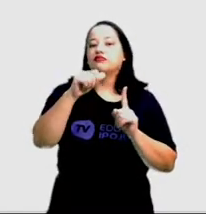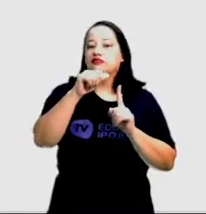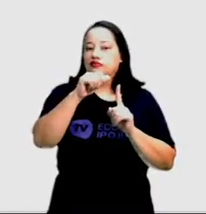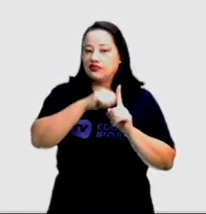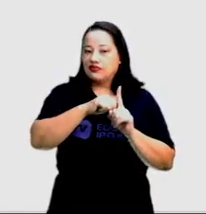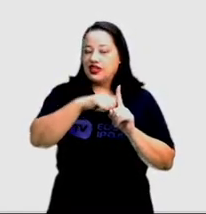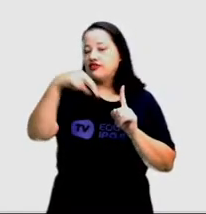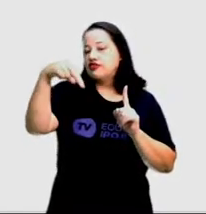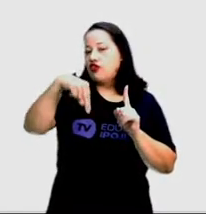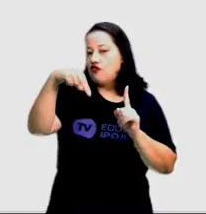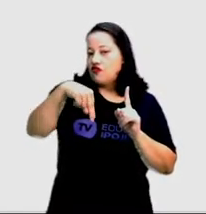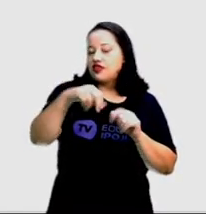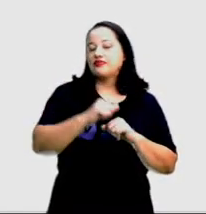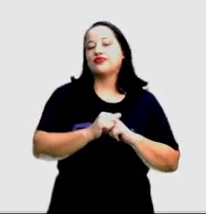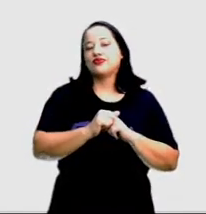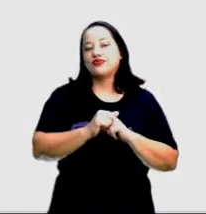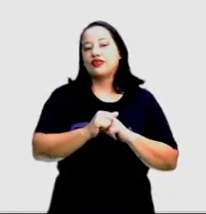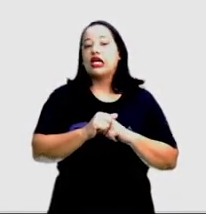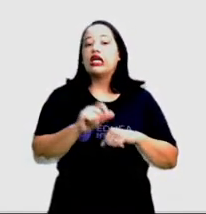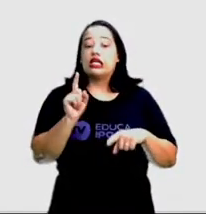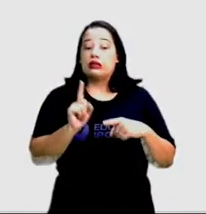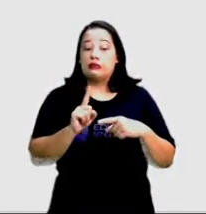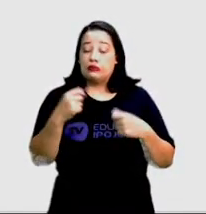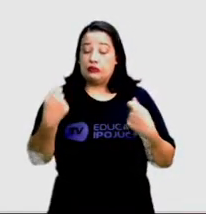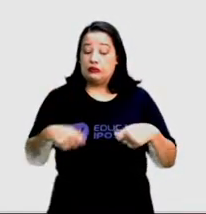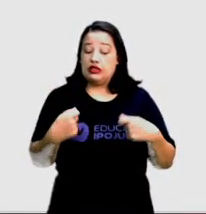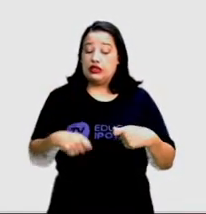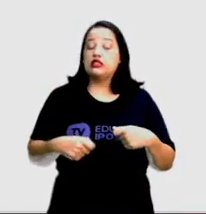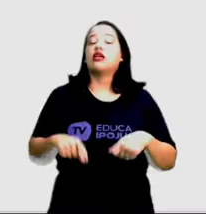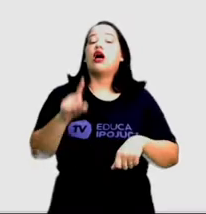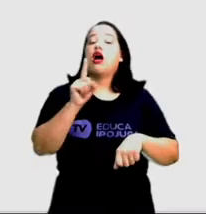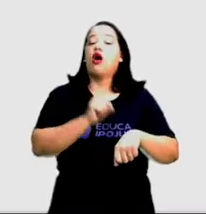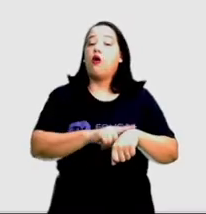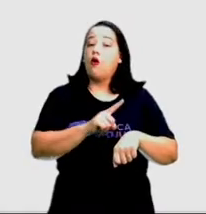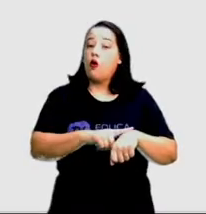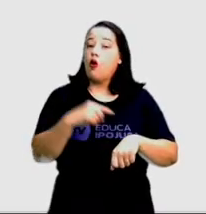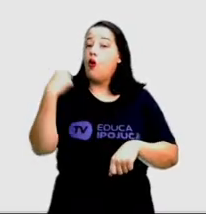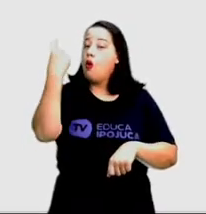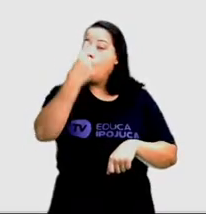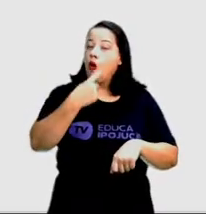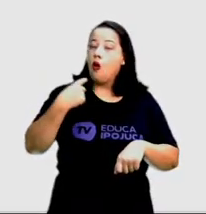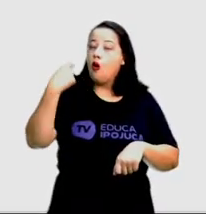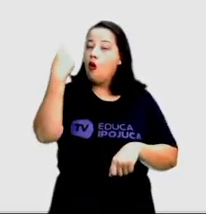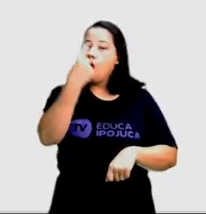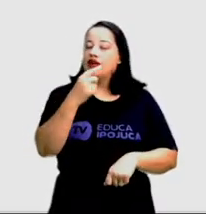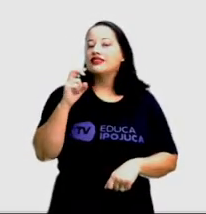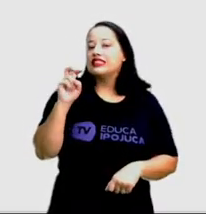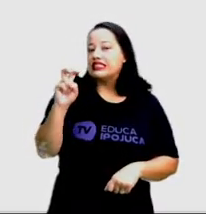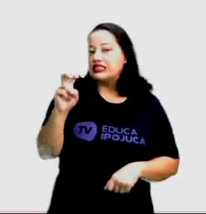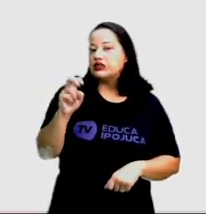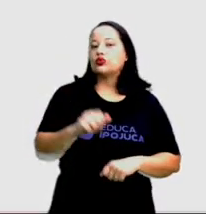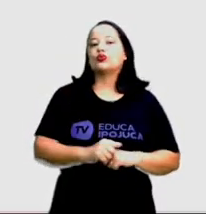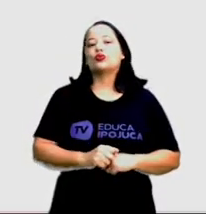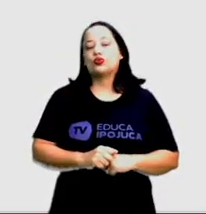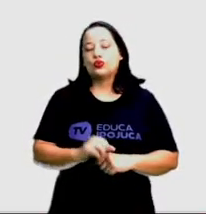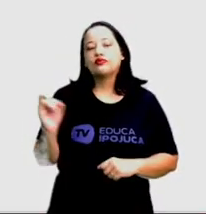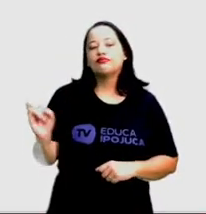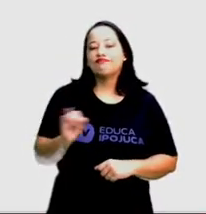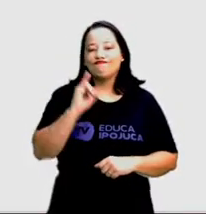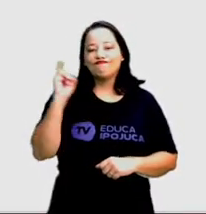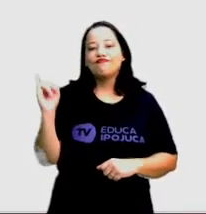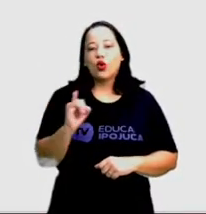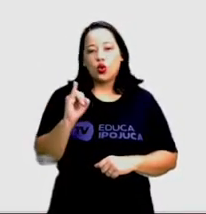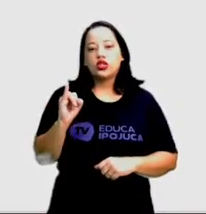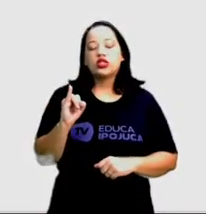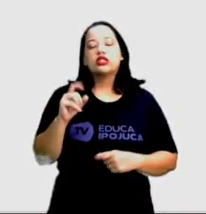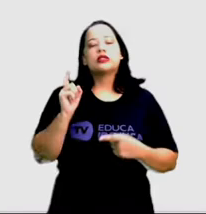não pode faltar a hora, 5 horas da tarde. Outra coisa muito importante